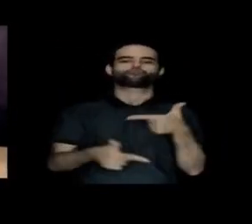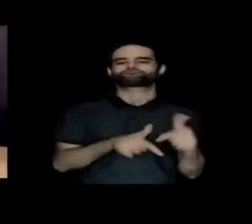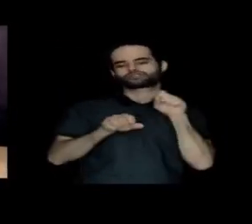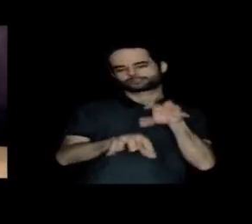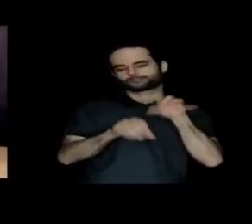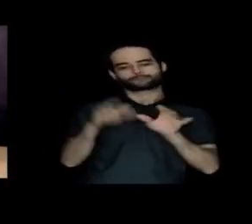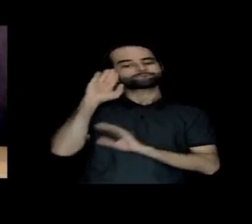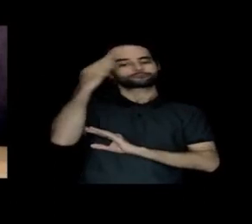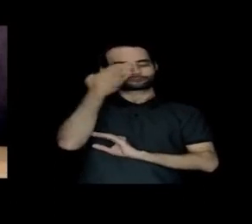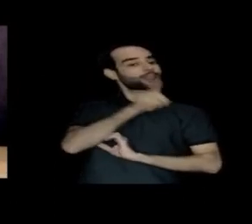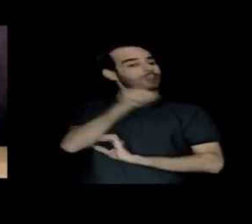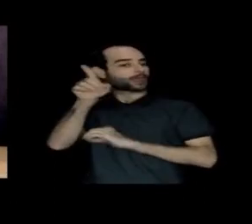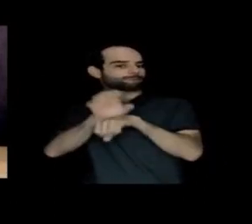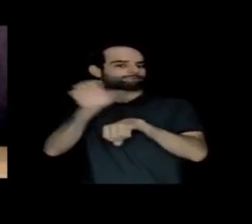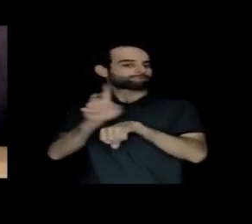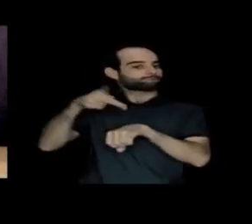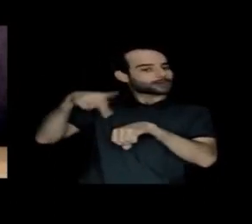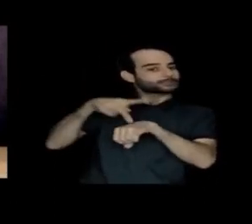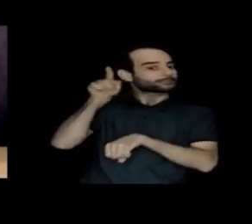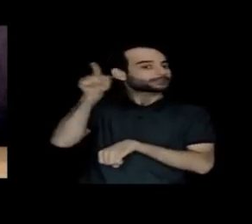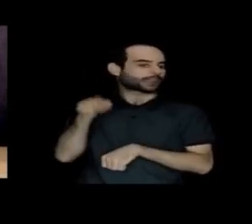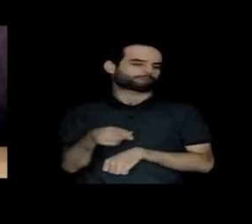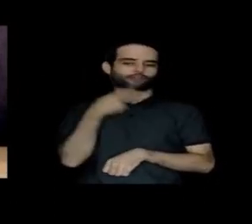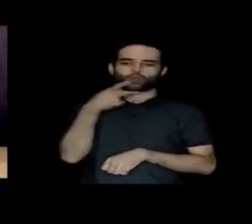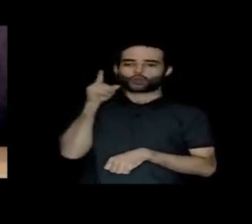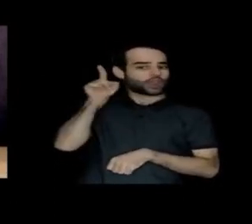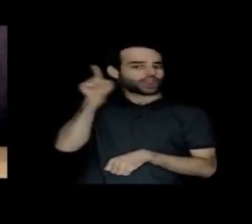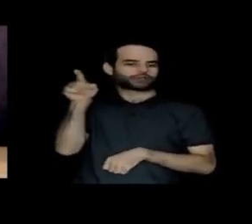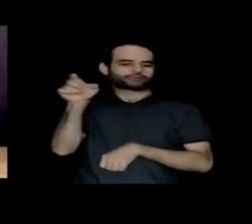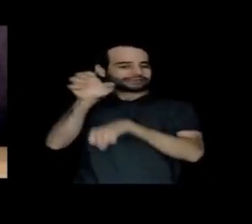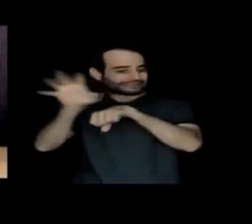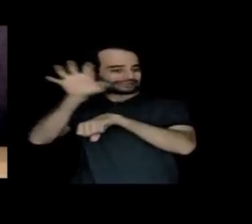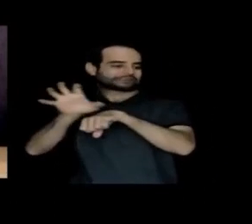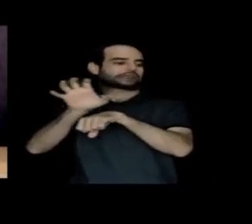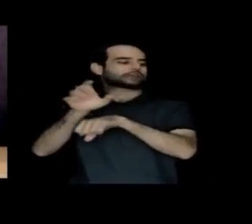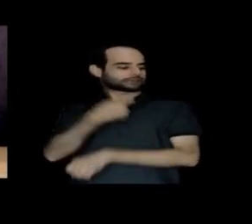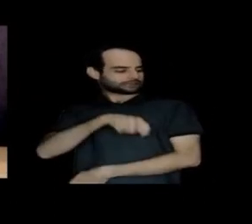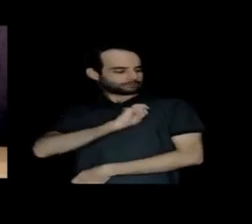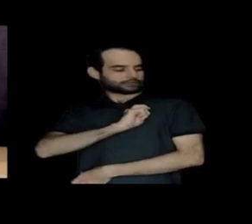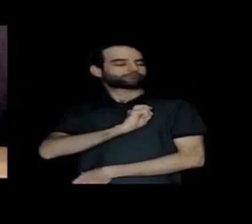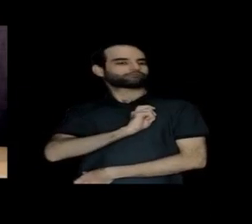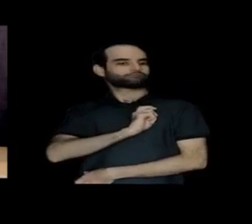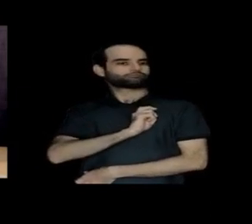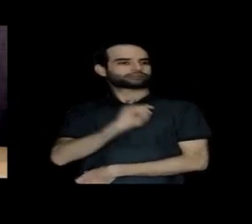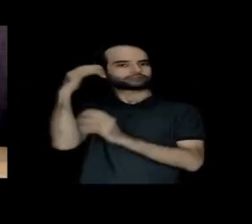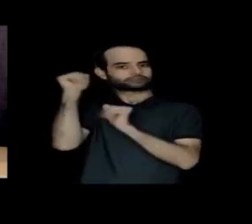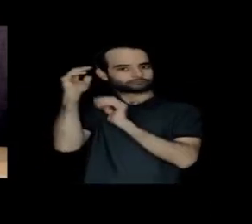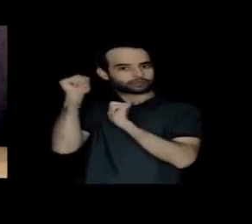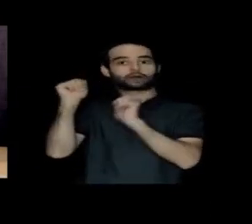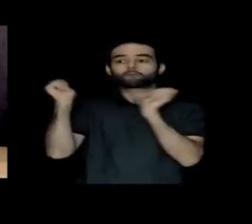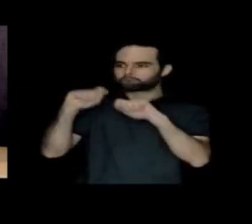que era realizado todo o trabalho de educação com o surdo-cego no país dela, colocou o país dela à minha